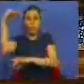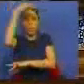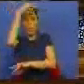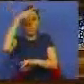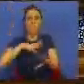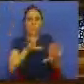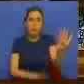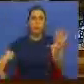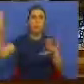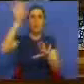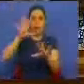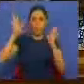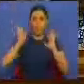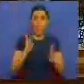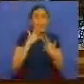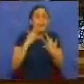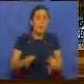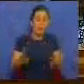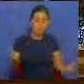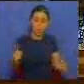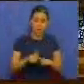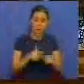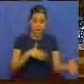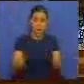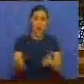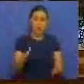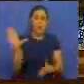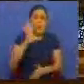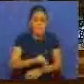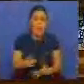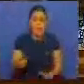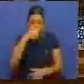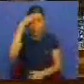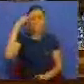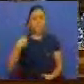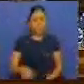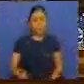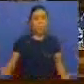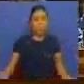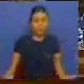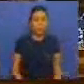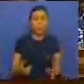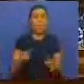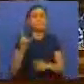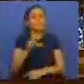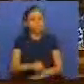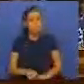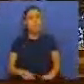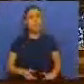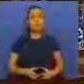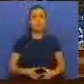do país, que vão ter naturalmente nesta altura mais dificuldades. Ficamos também